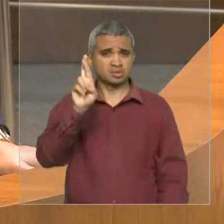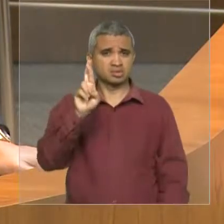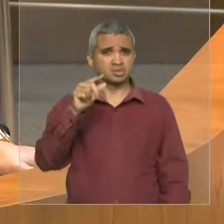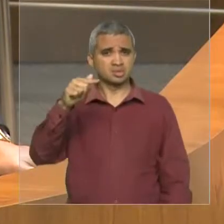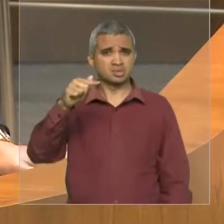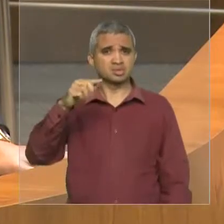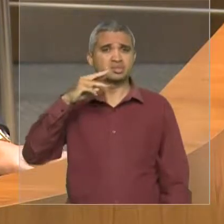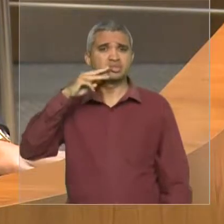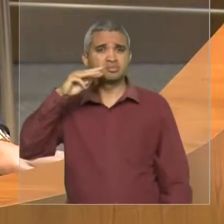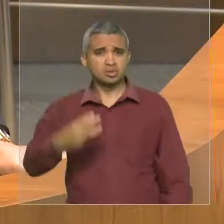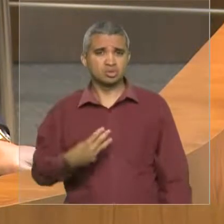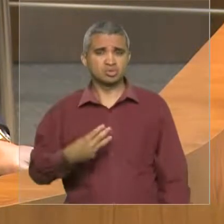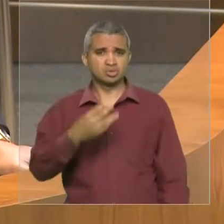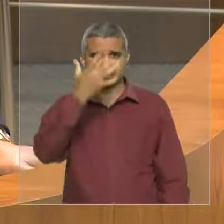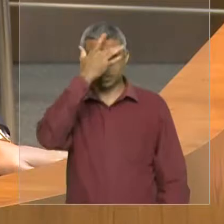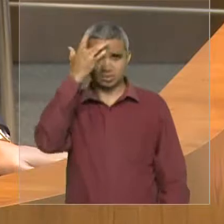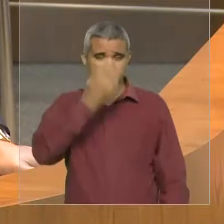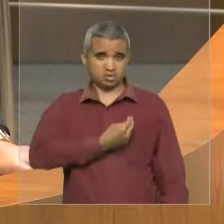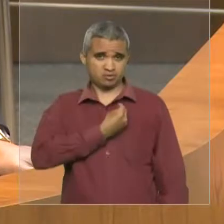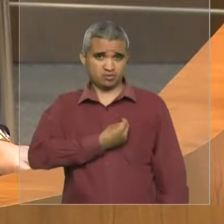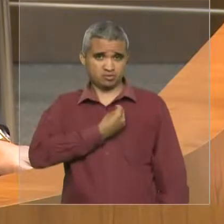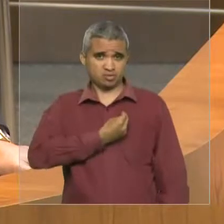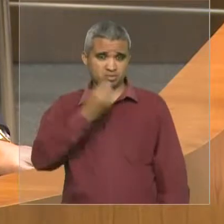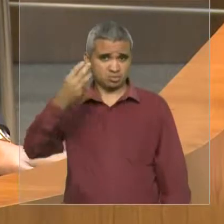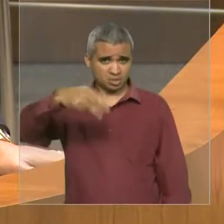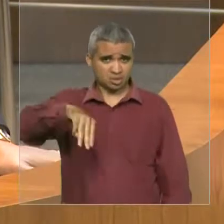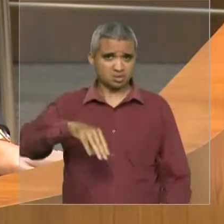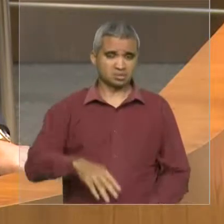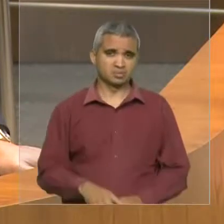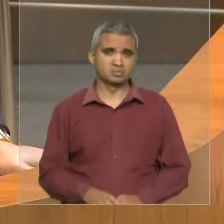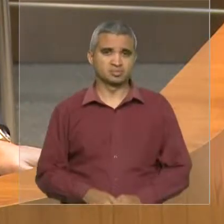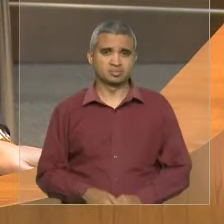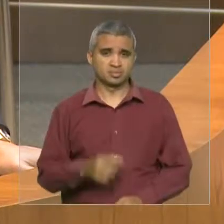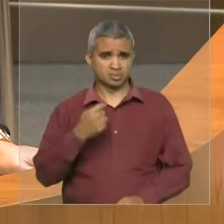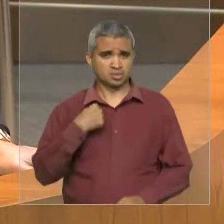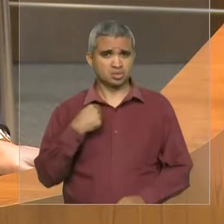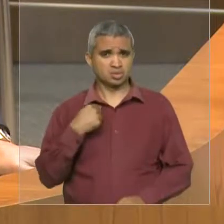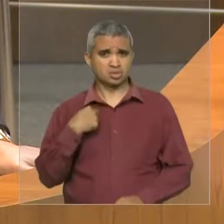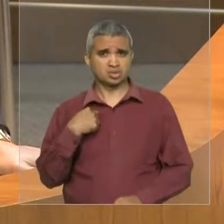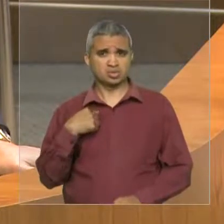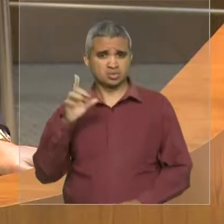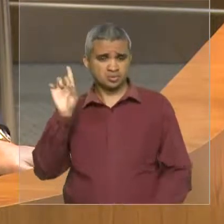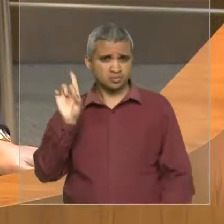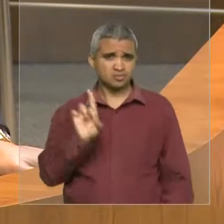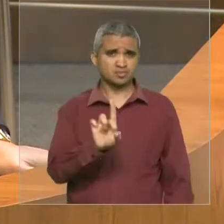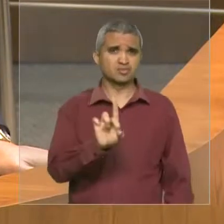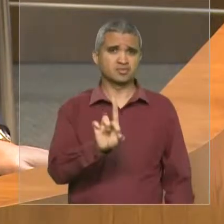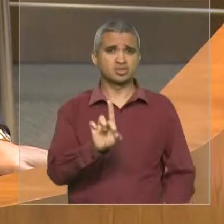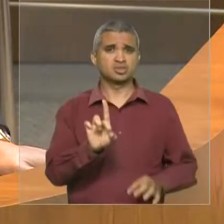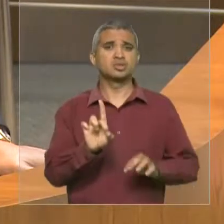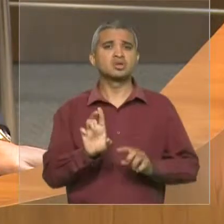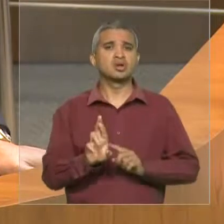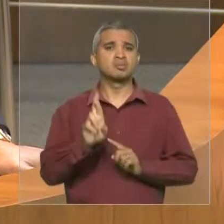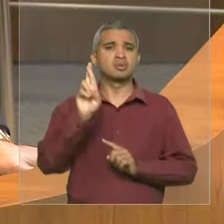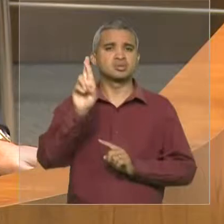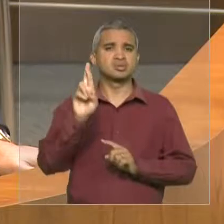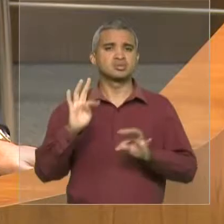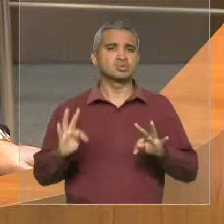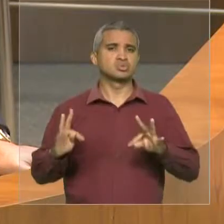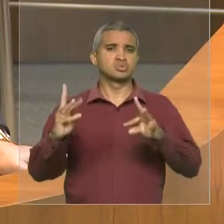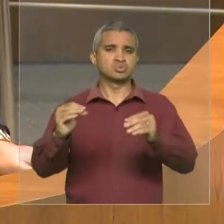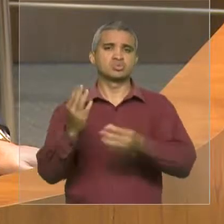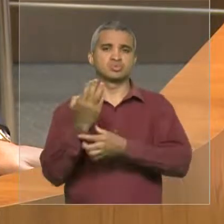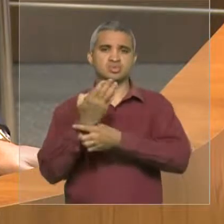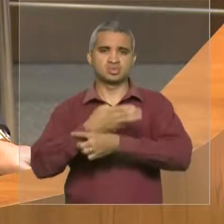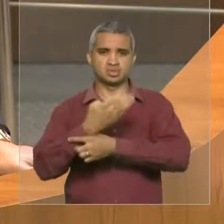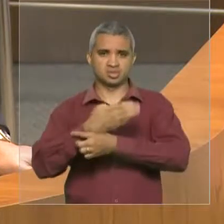de maranhenses. Venho aqui em nome de todos os taxistas. Venho aqui em nome